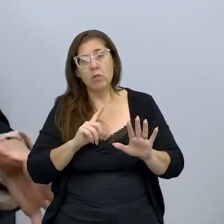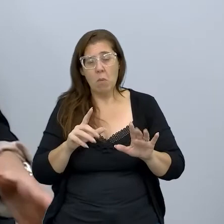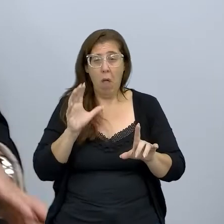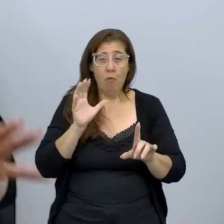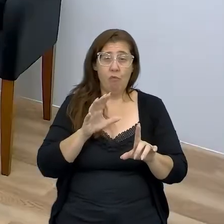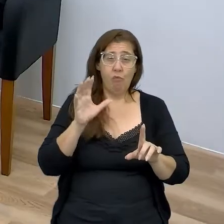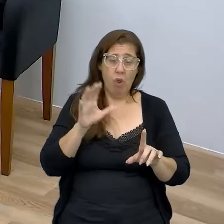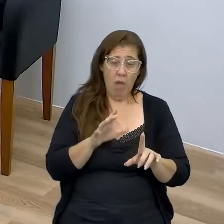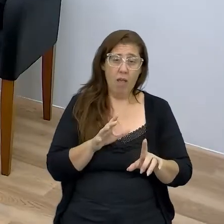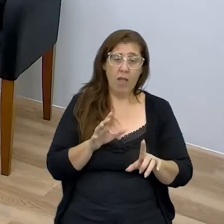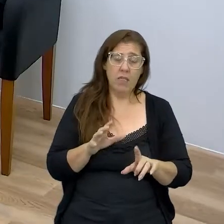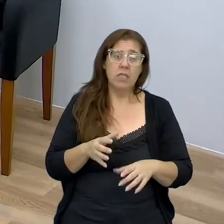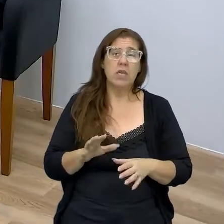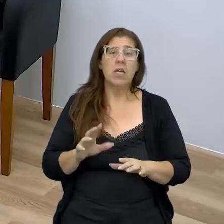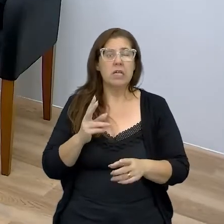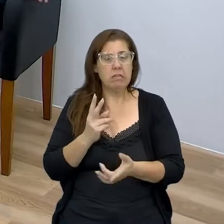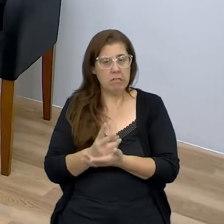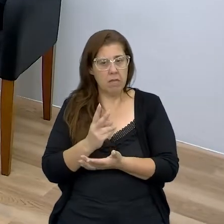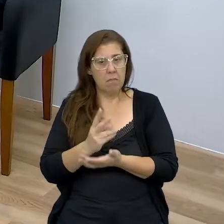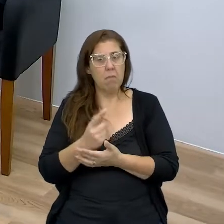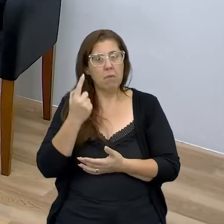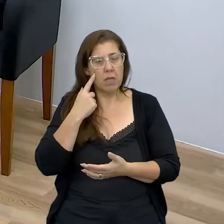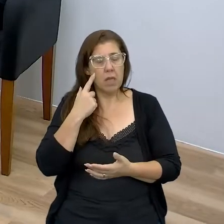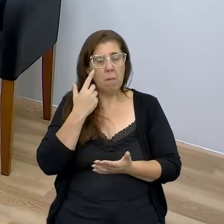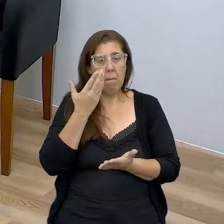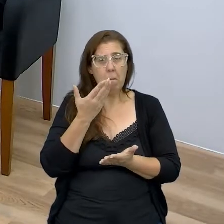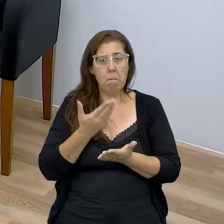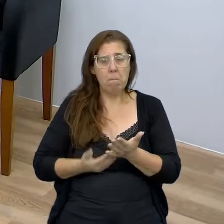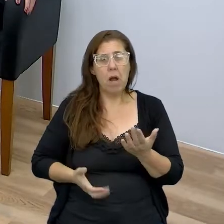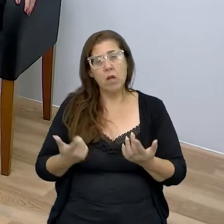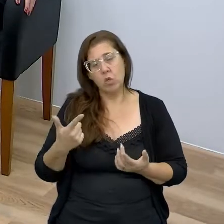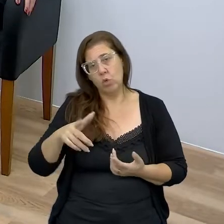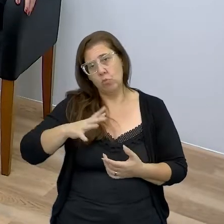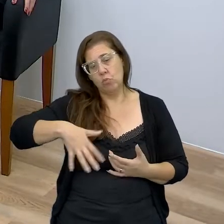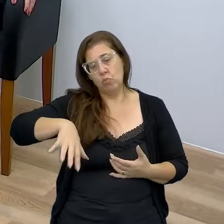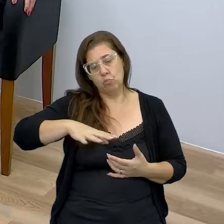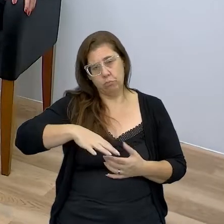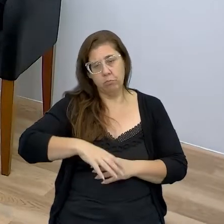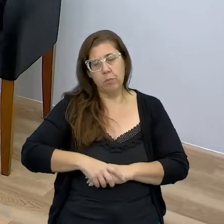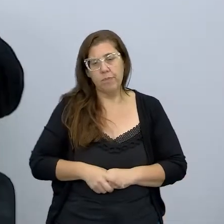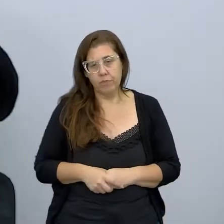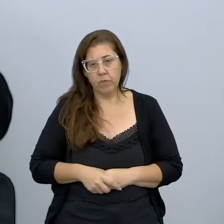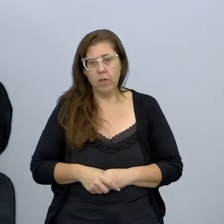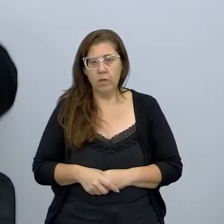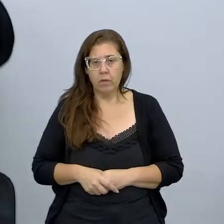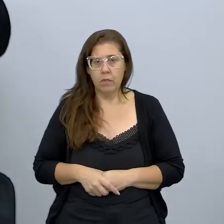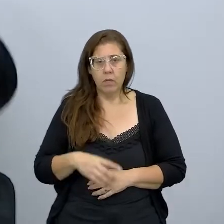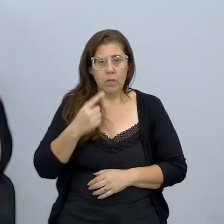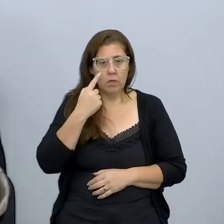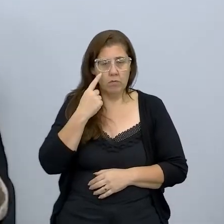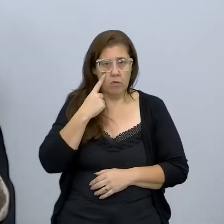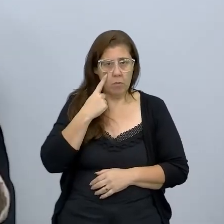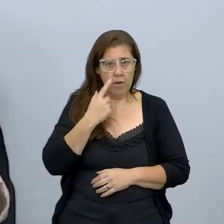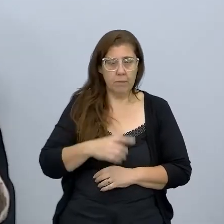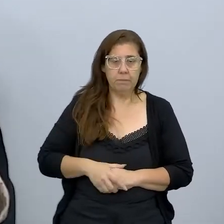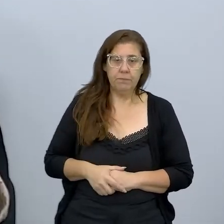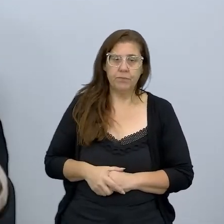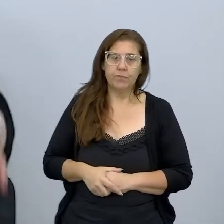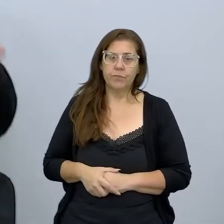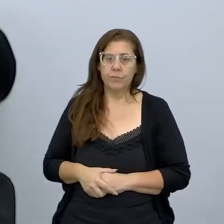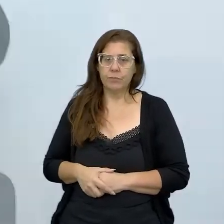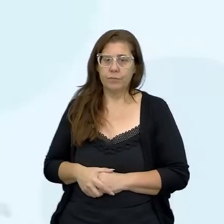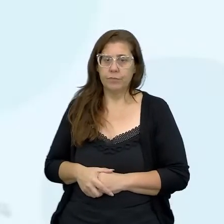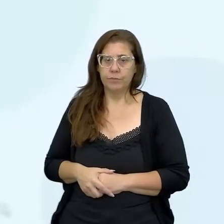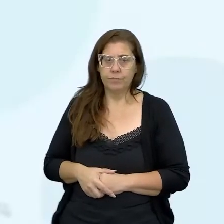influência maior e ele normalmente é considerado como perda em outra situação. Sim. Vamos olhar essa etiqueta ali, ó. Vamos lá.